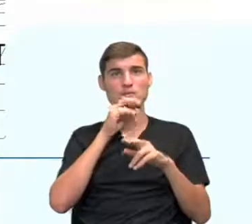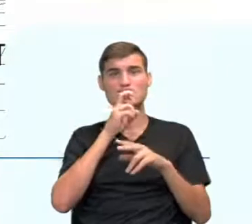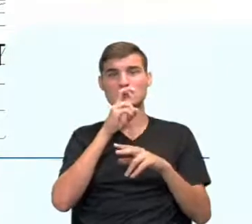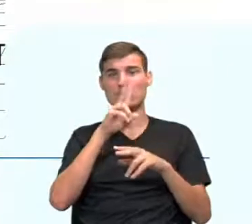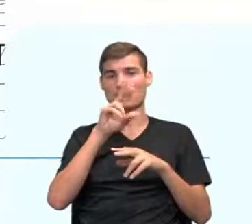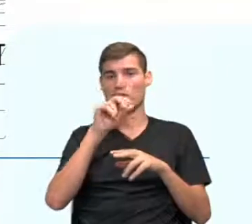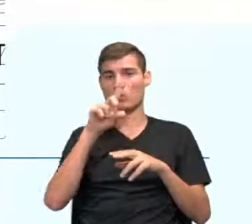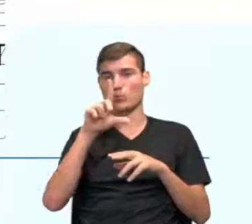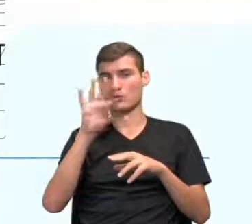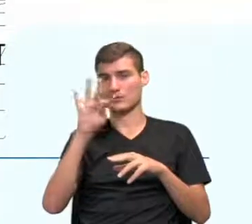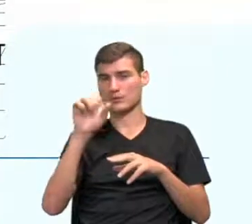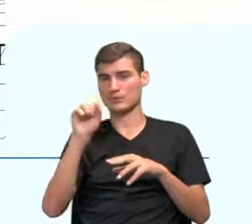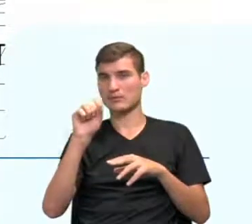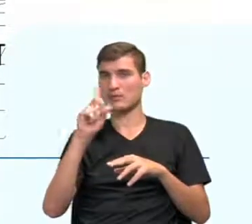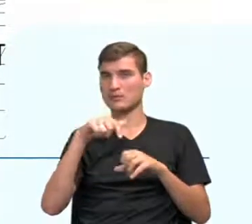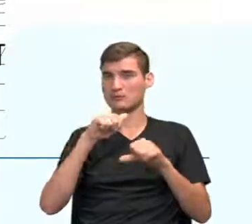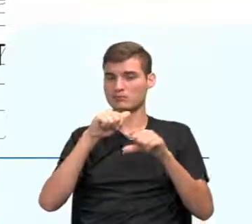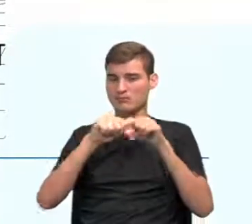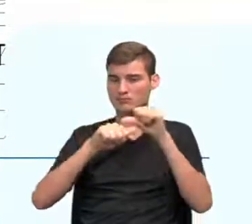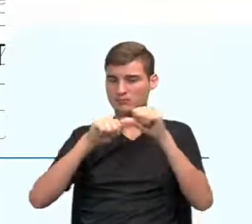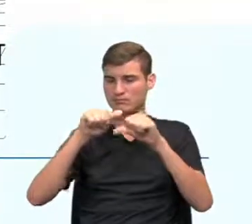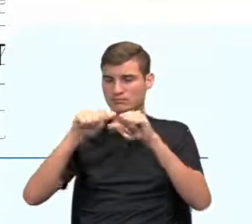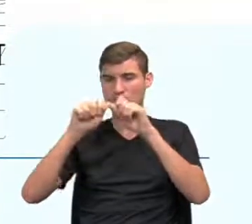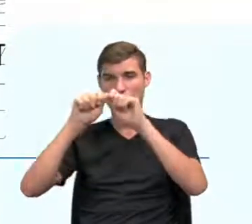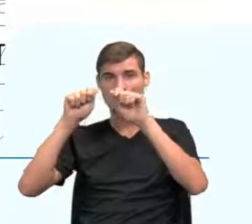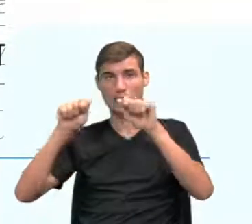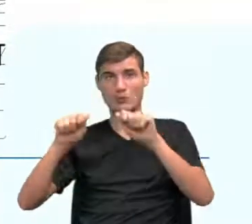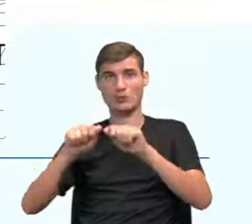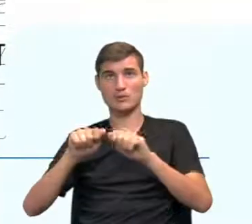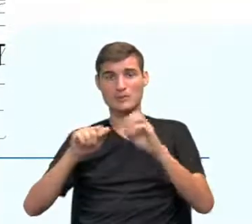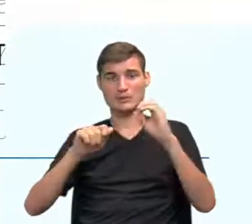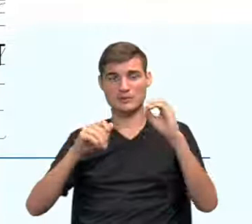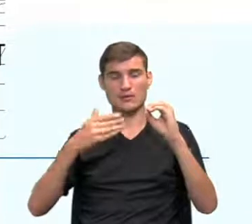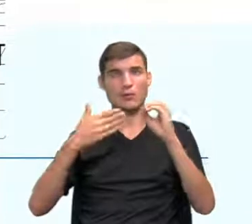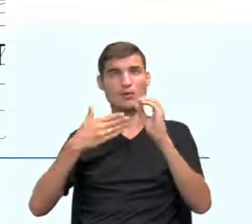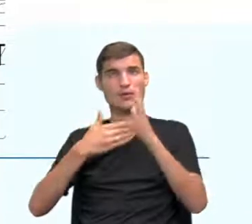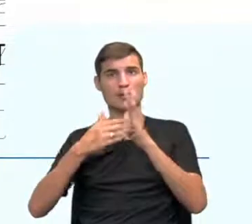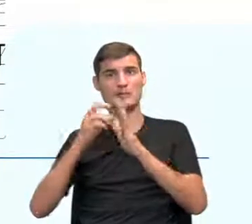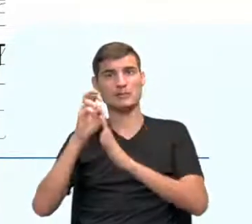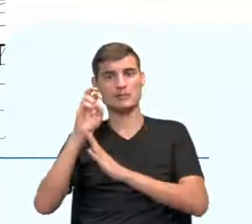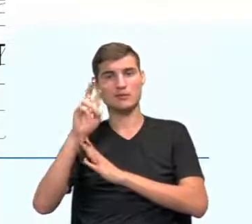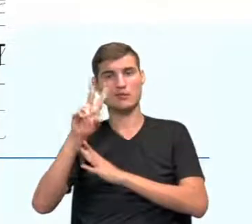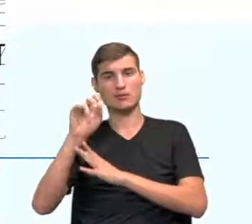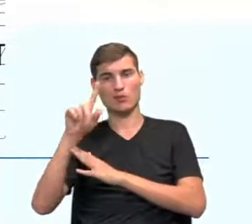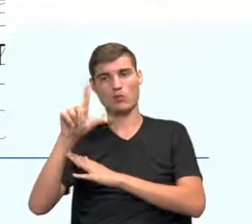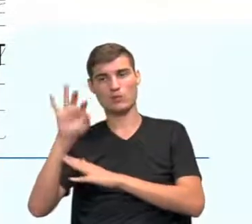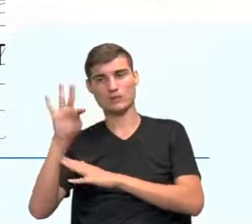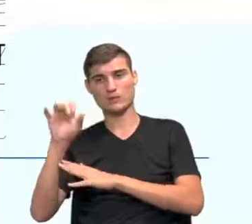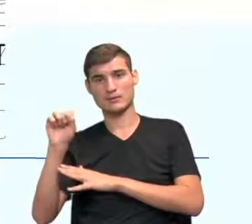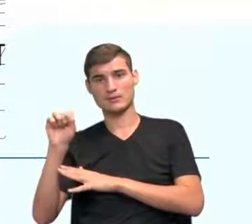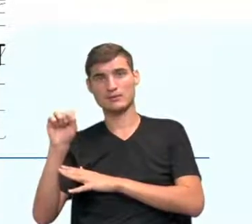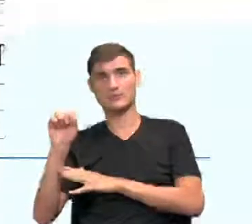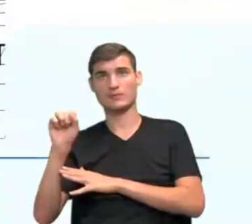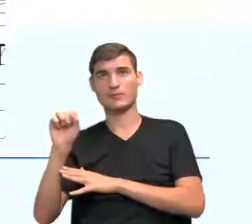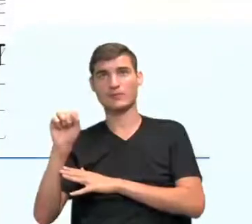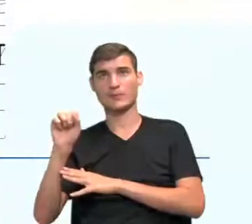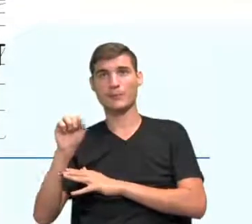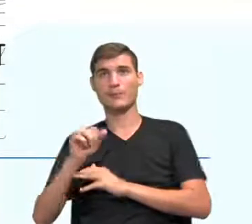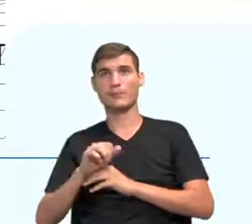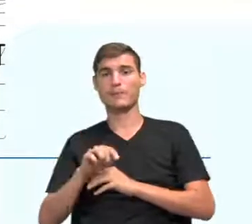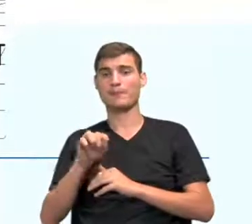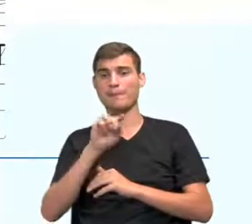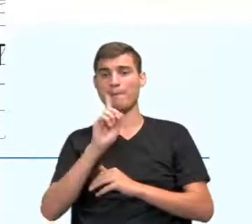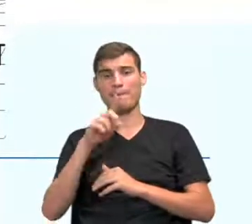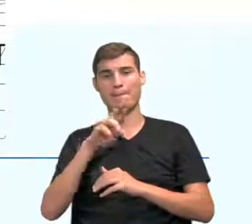volts, que variava analogicamente de 0 a 5 volts. Isso vai